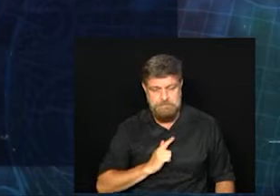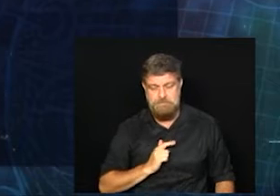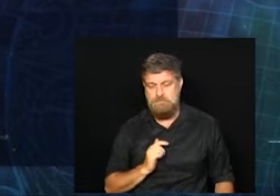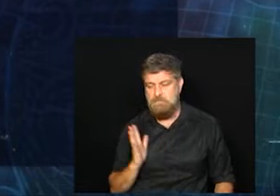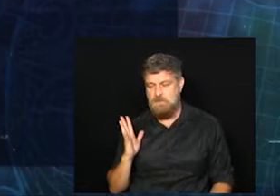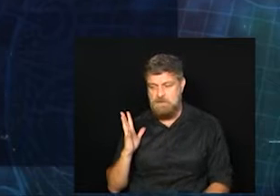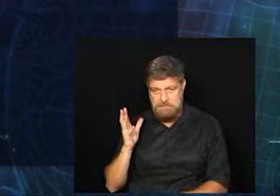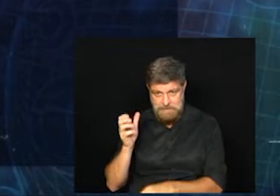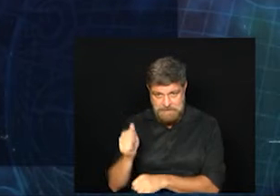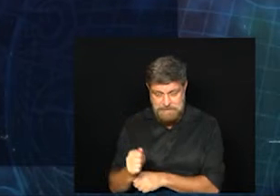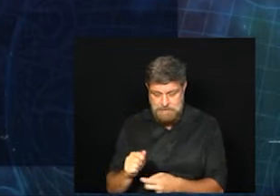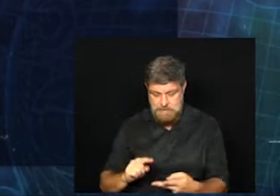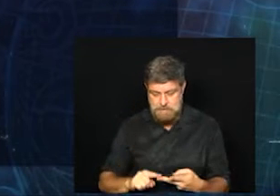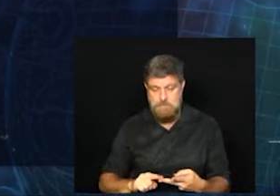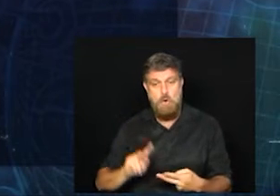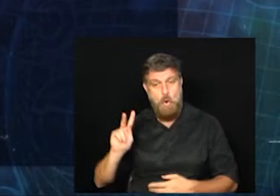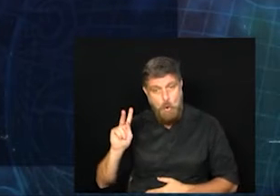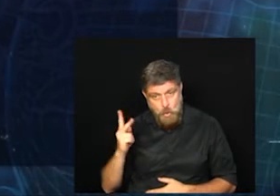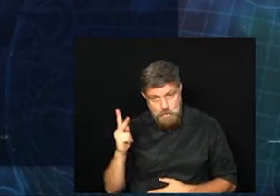26.126, Hortolândia